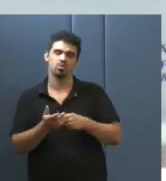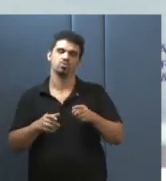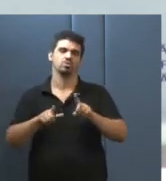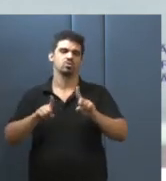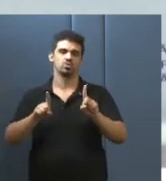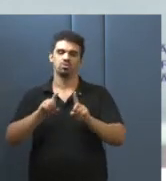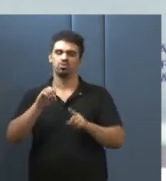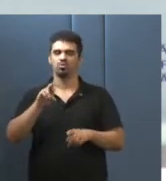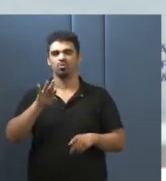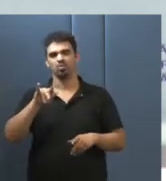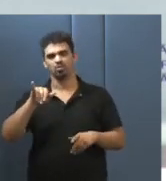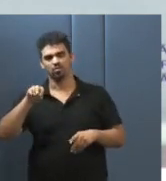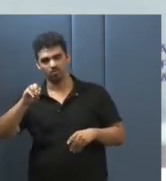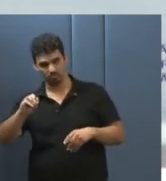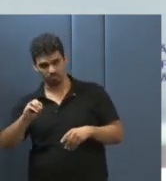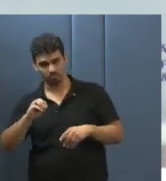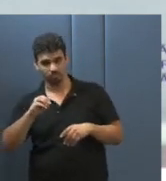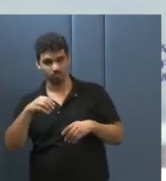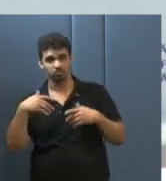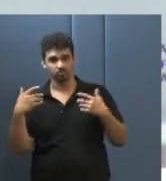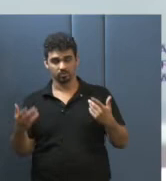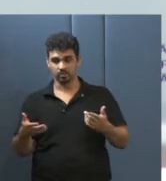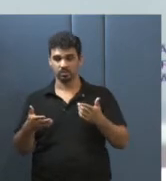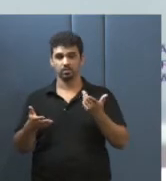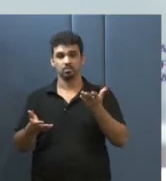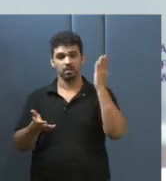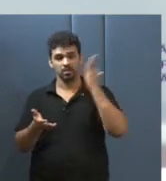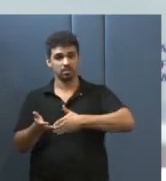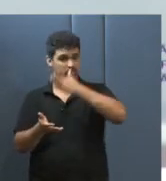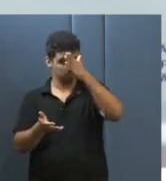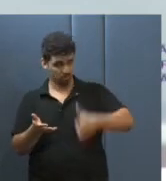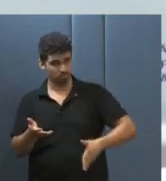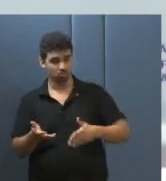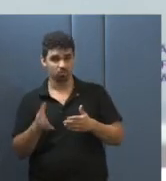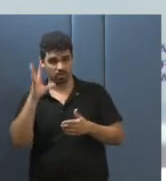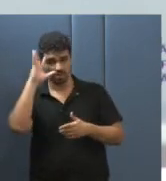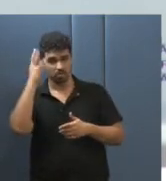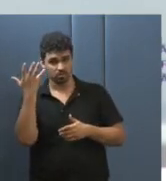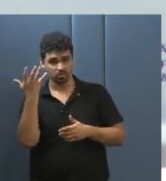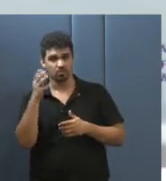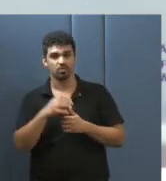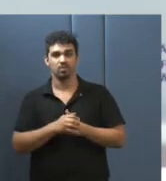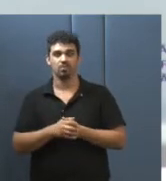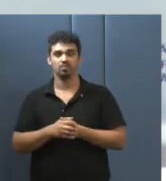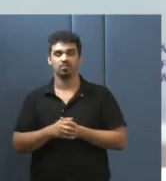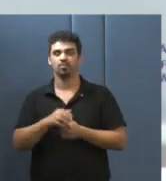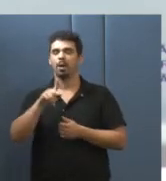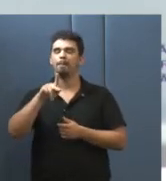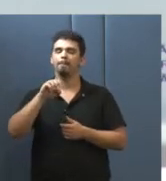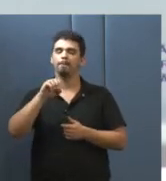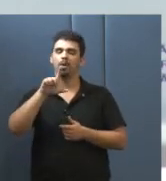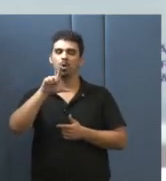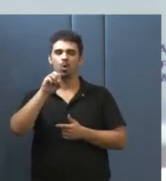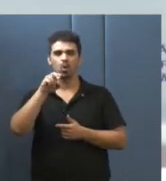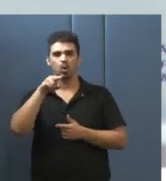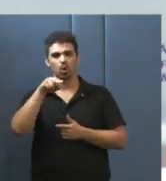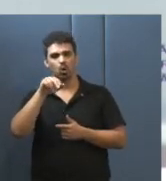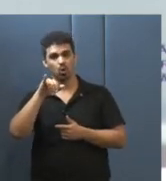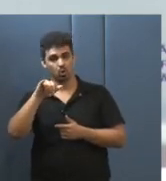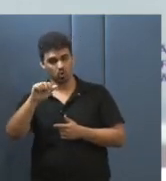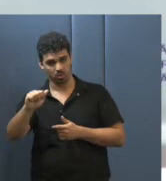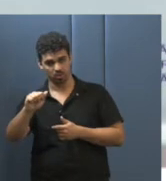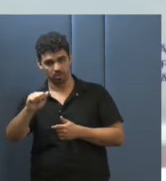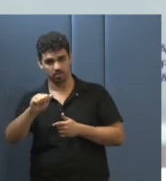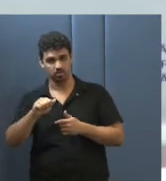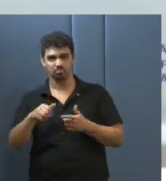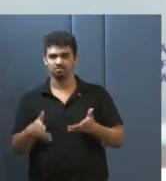Na ocasião, decidiu-se também por excluir da atuação junto ao clube Polônia, mas eu confesso que, mesmo depois de pesquisa interna da nossa equipe,